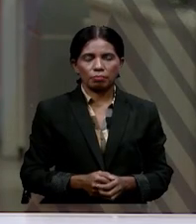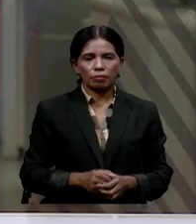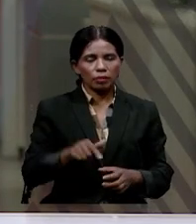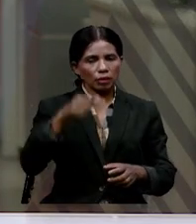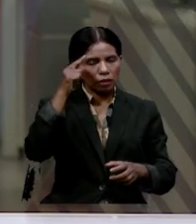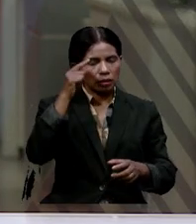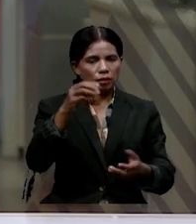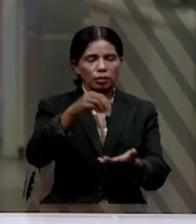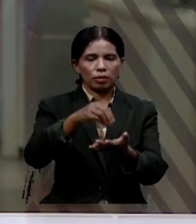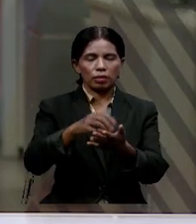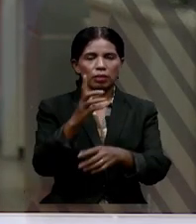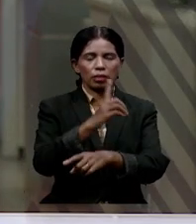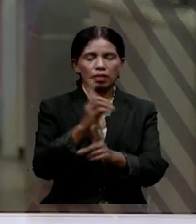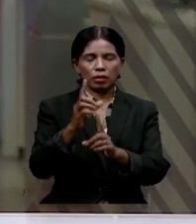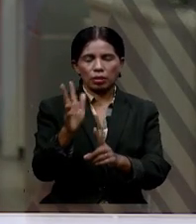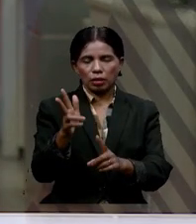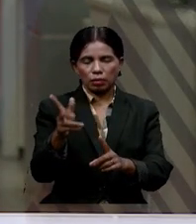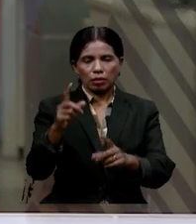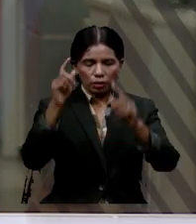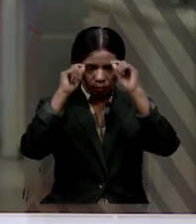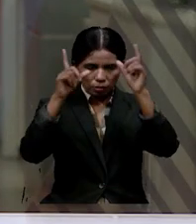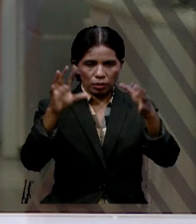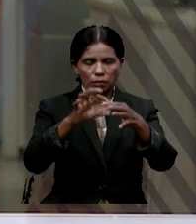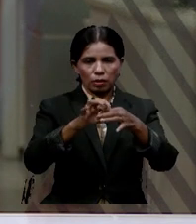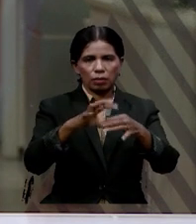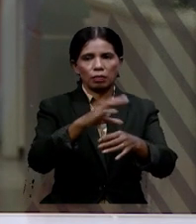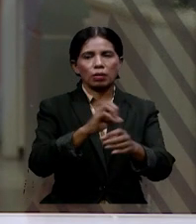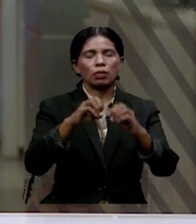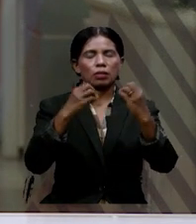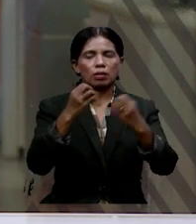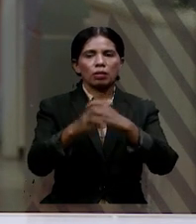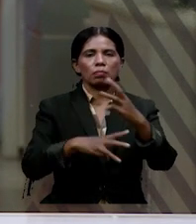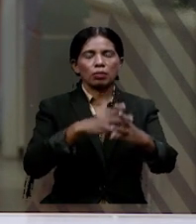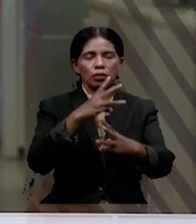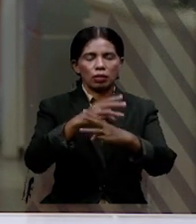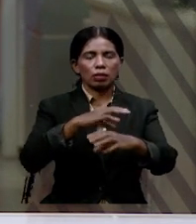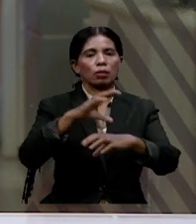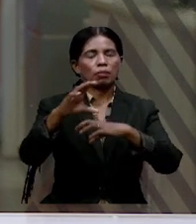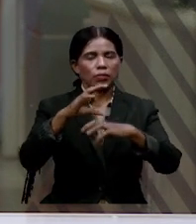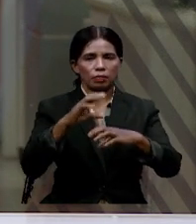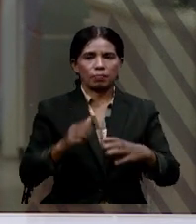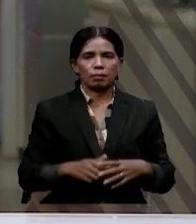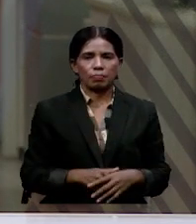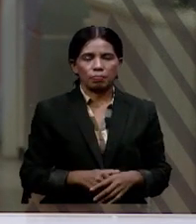Governo prefere o entorno do agosto, Timor-Leste ser membro pleno da Organização Mundial do Comércio.